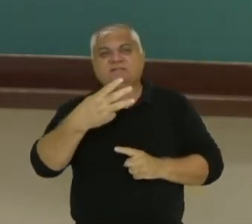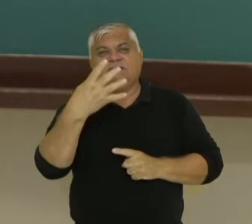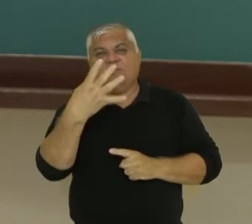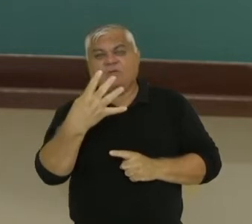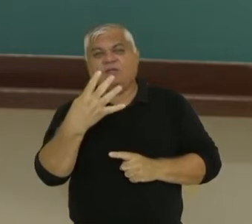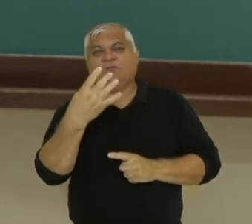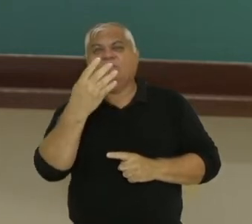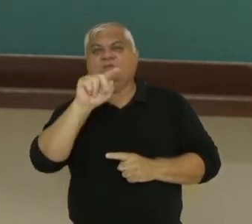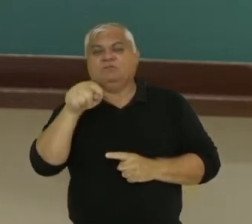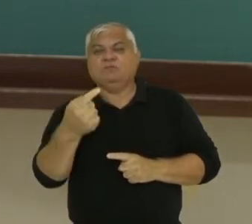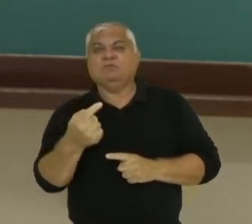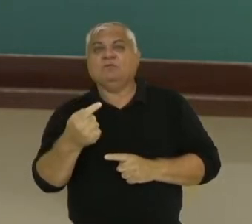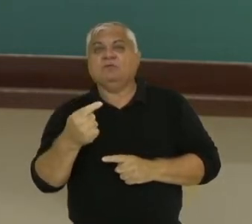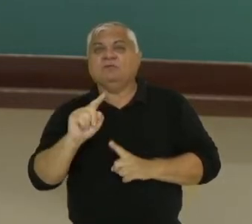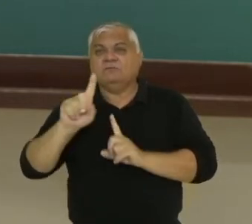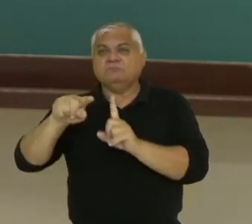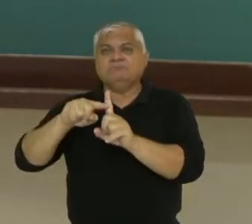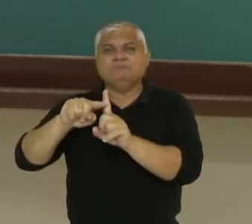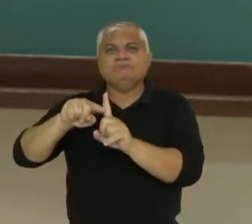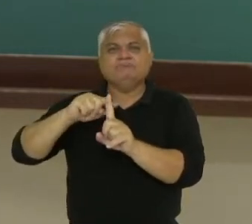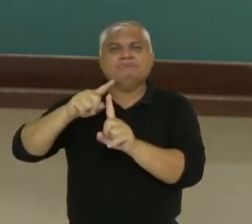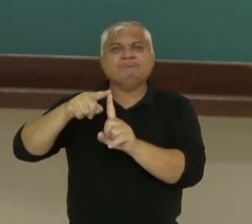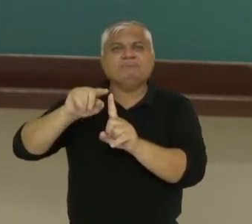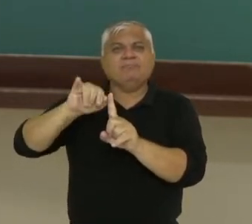334,42 deu um rendimento de R$